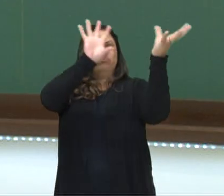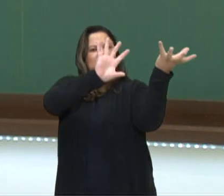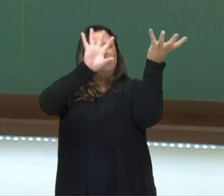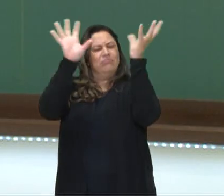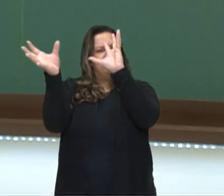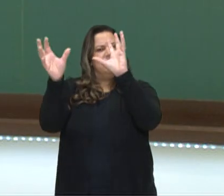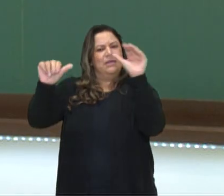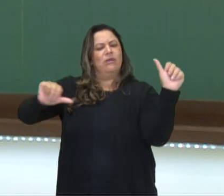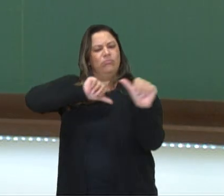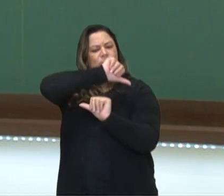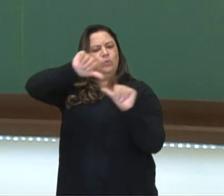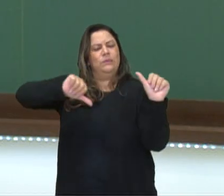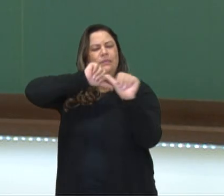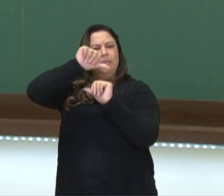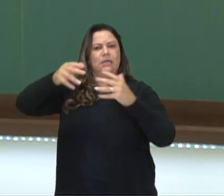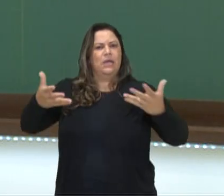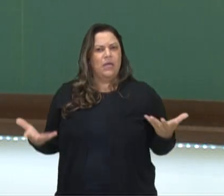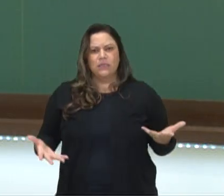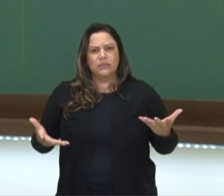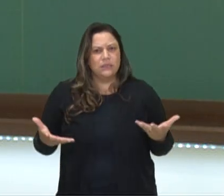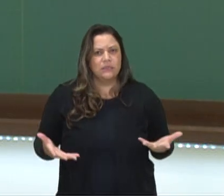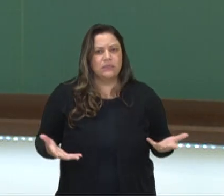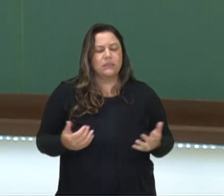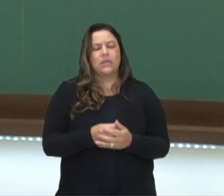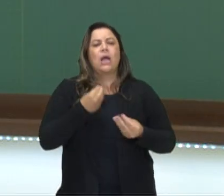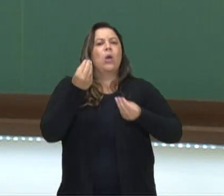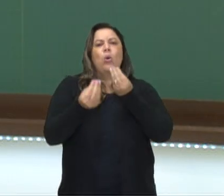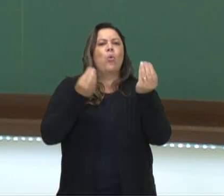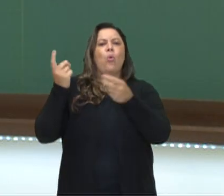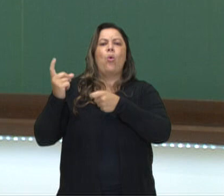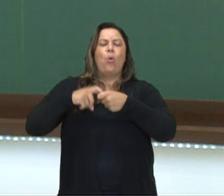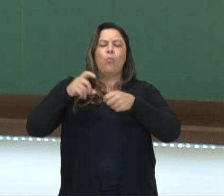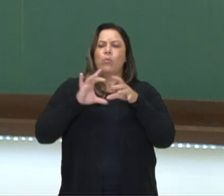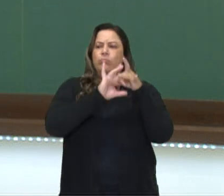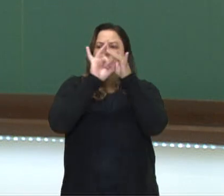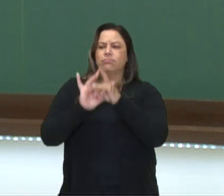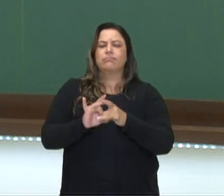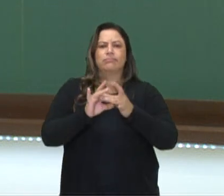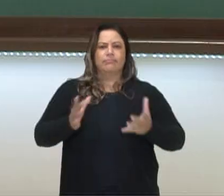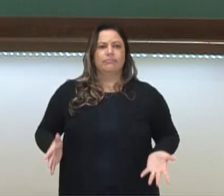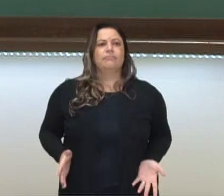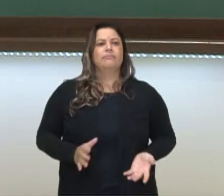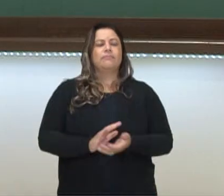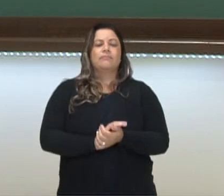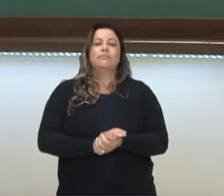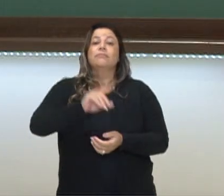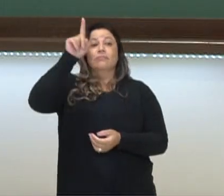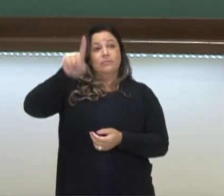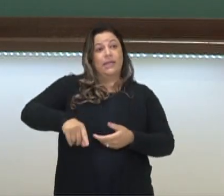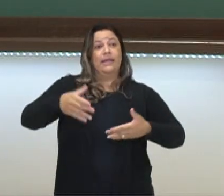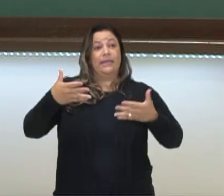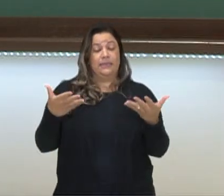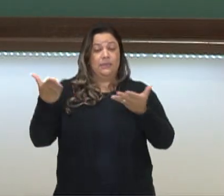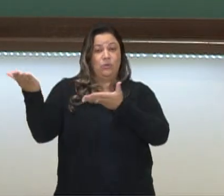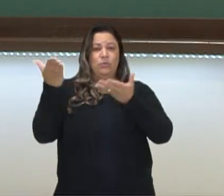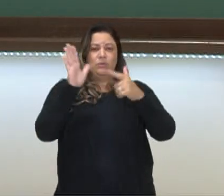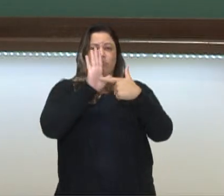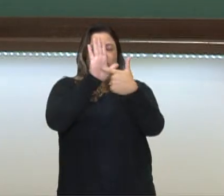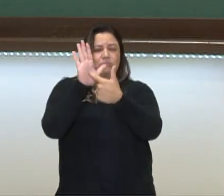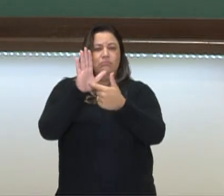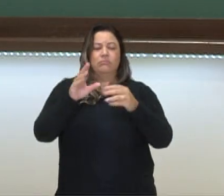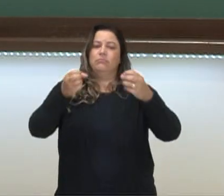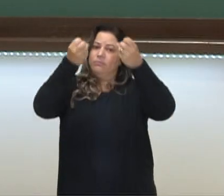esses fenômenos climáticos? De que forma eles estão associados às mudanças climáticas? Para isso, eu já trago para você aqui a